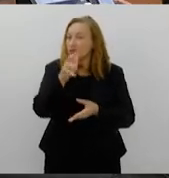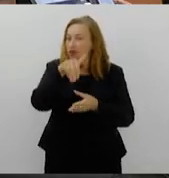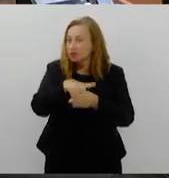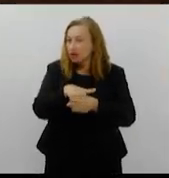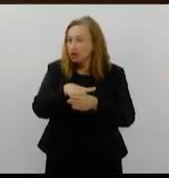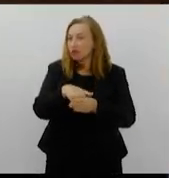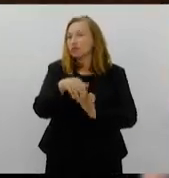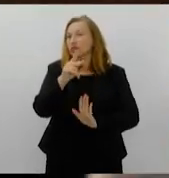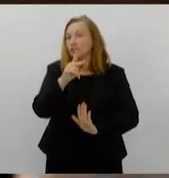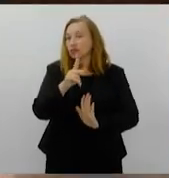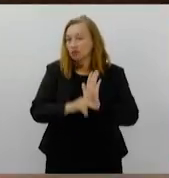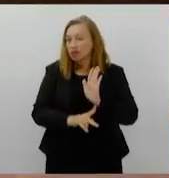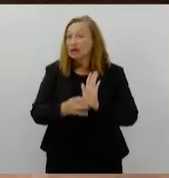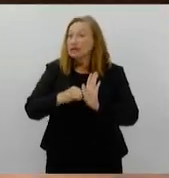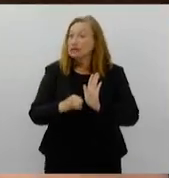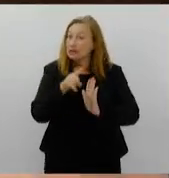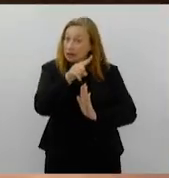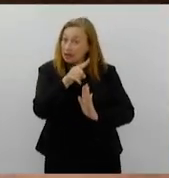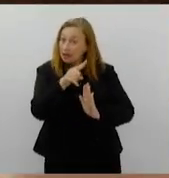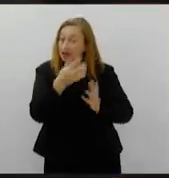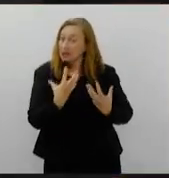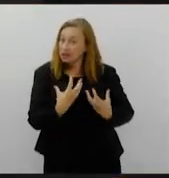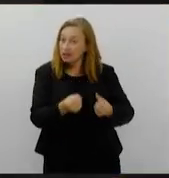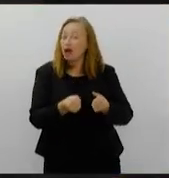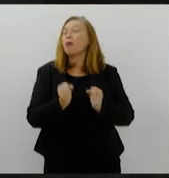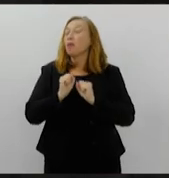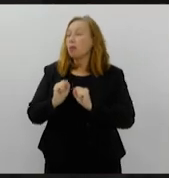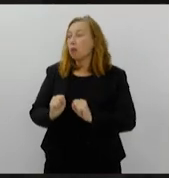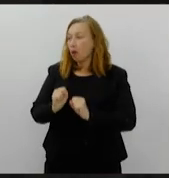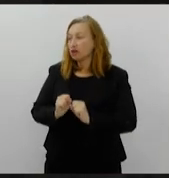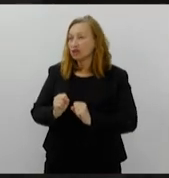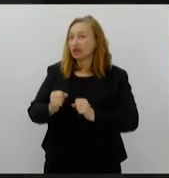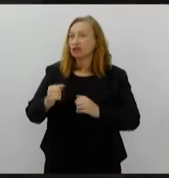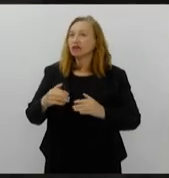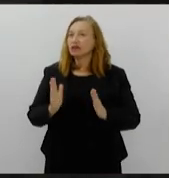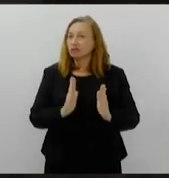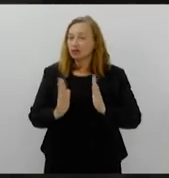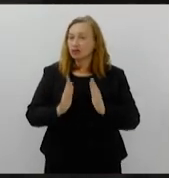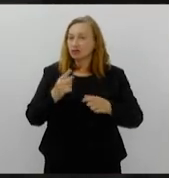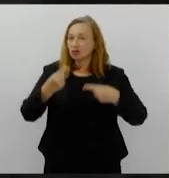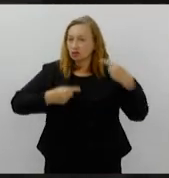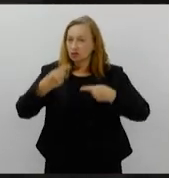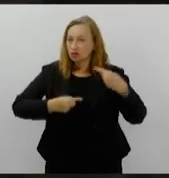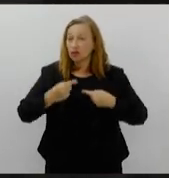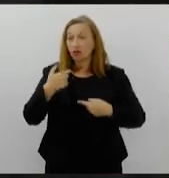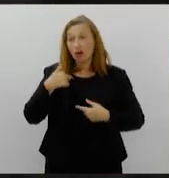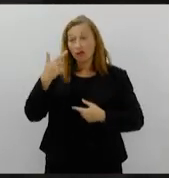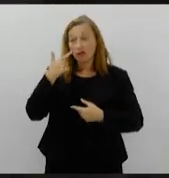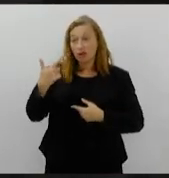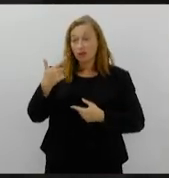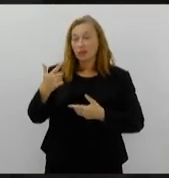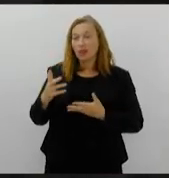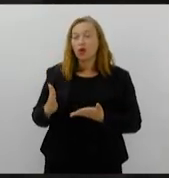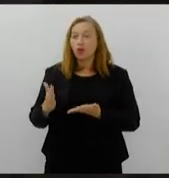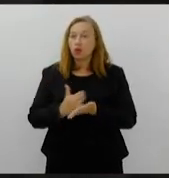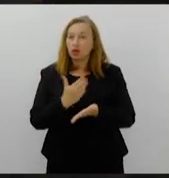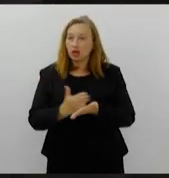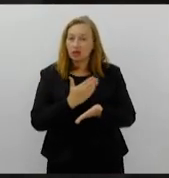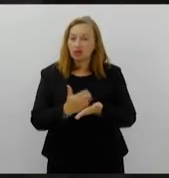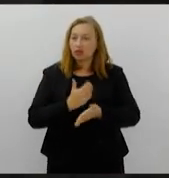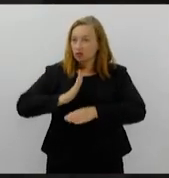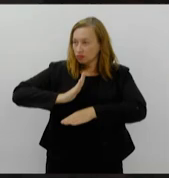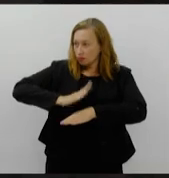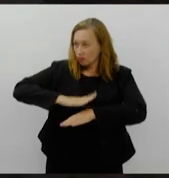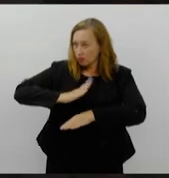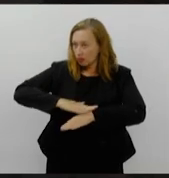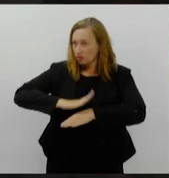se ele concordar. Pode fazer, deputado, está em processo de discussão. Eu até pedi para pegar o livro aqui na hora, porque o senhor tinha falado na sustentação ali, e